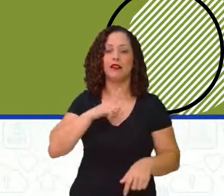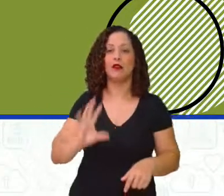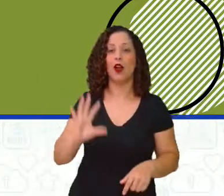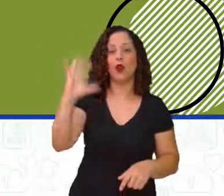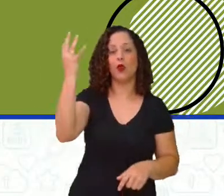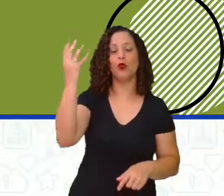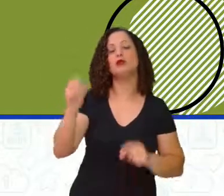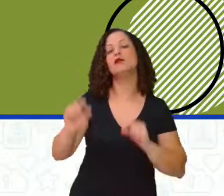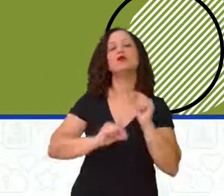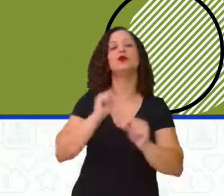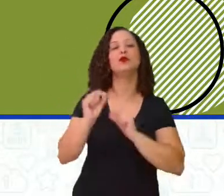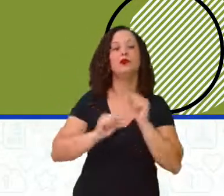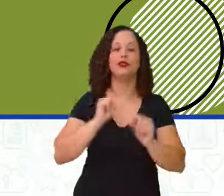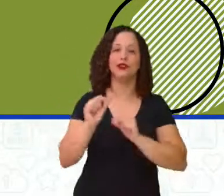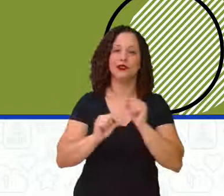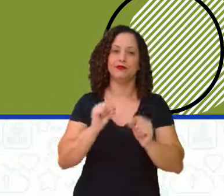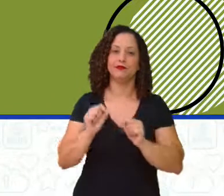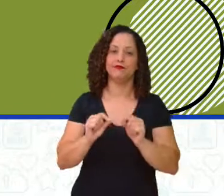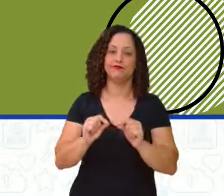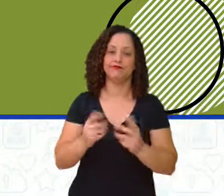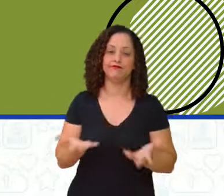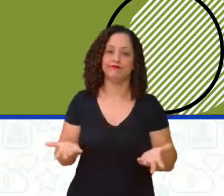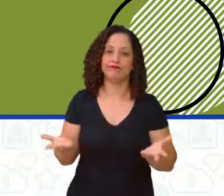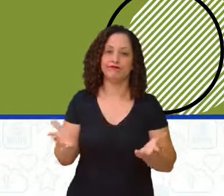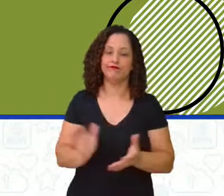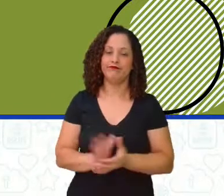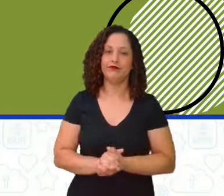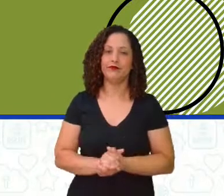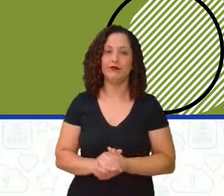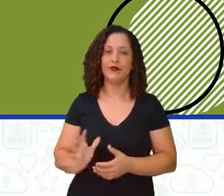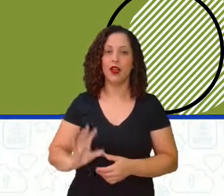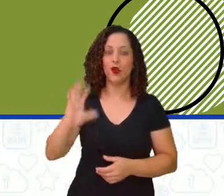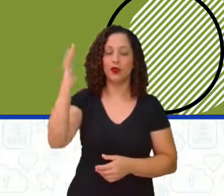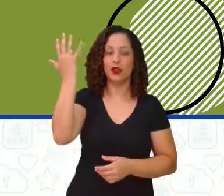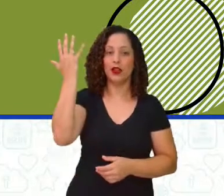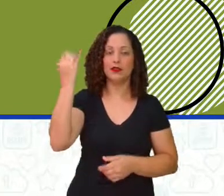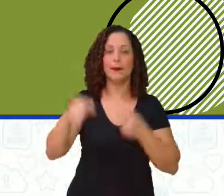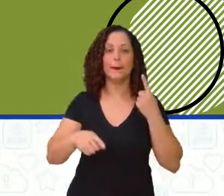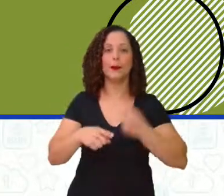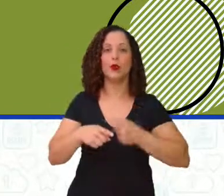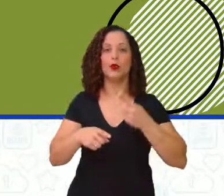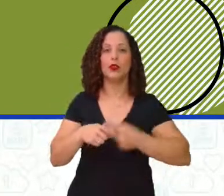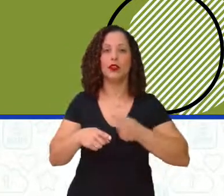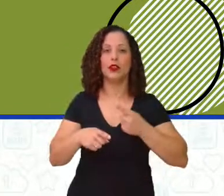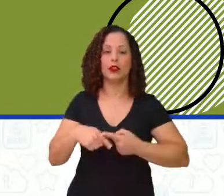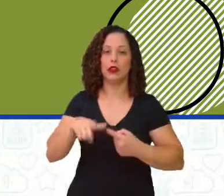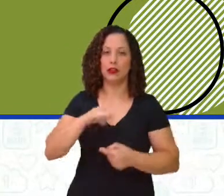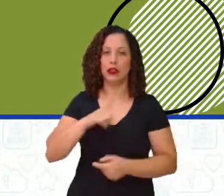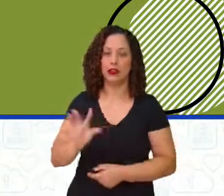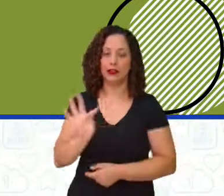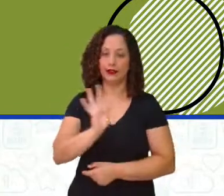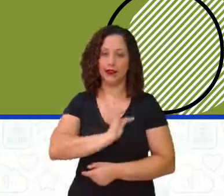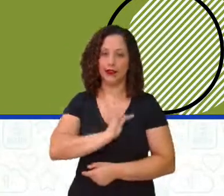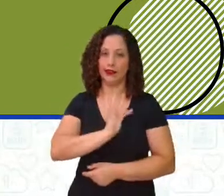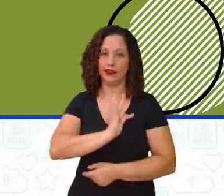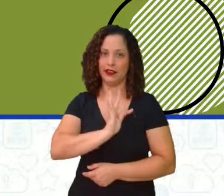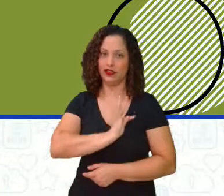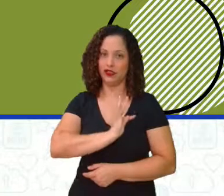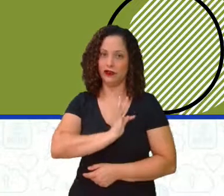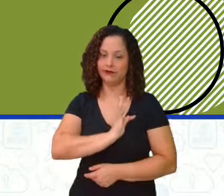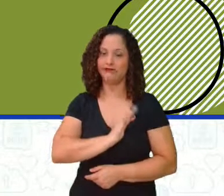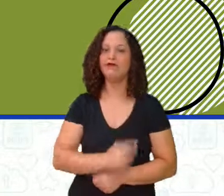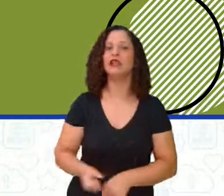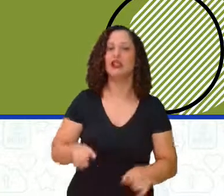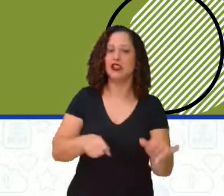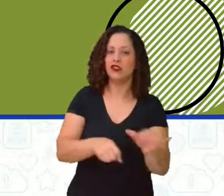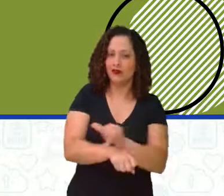né, esse lance aí entre os atletas? Acontece através de técnicas, táticas